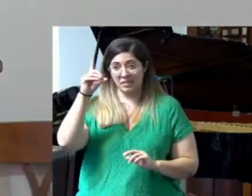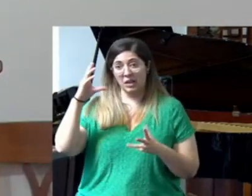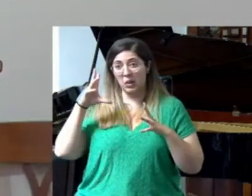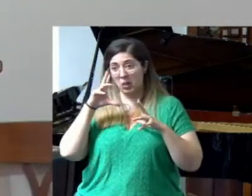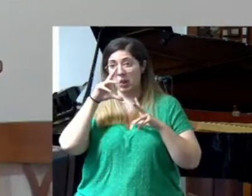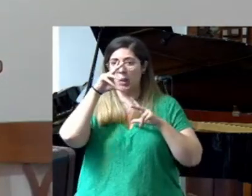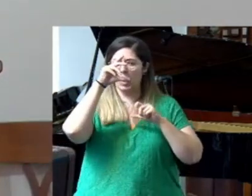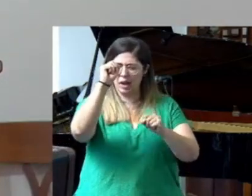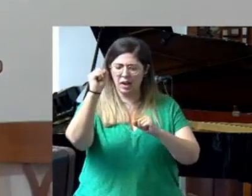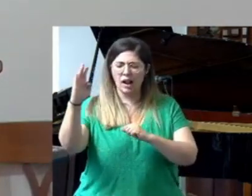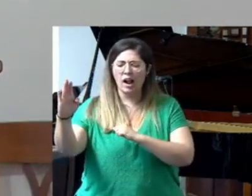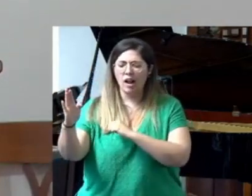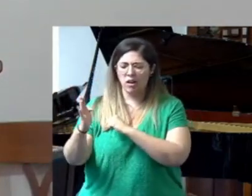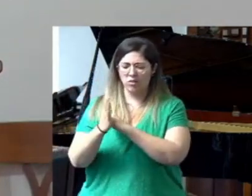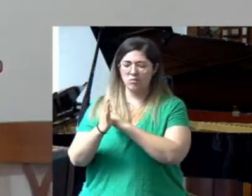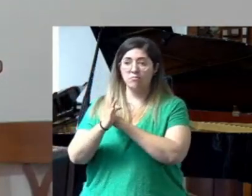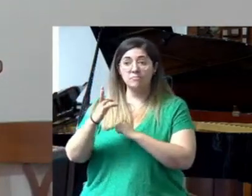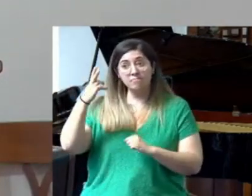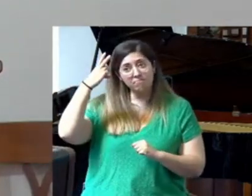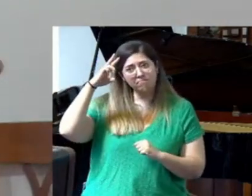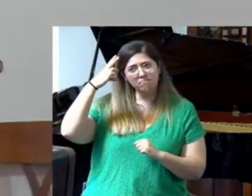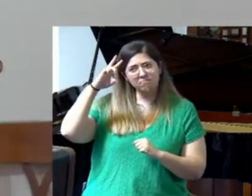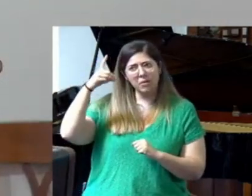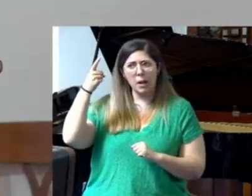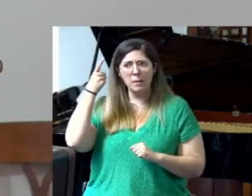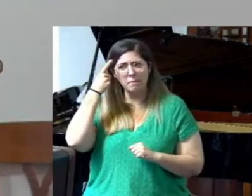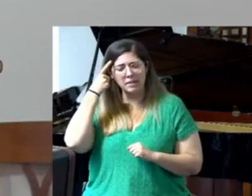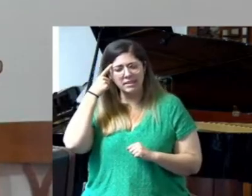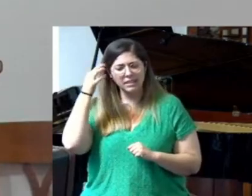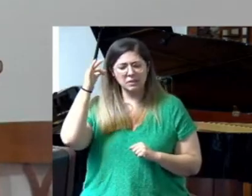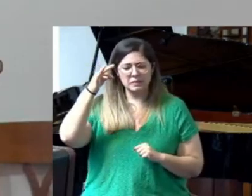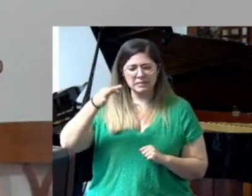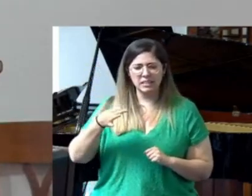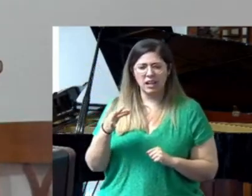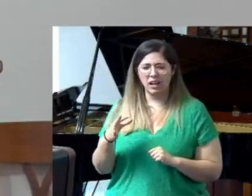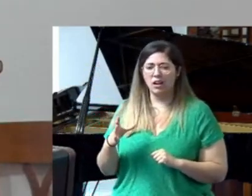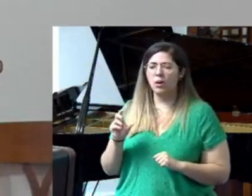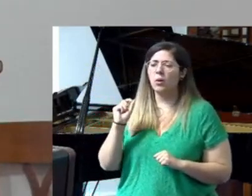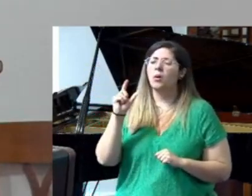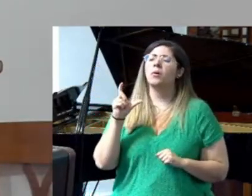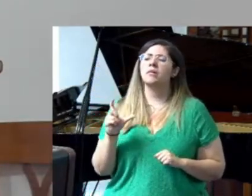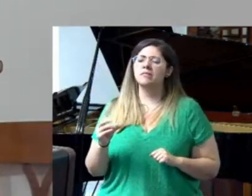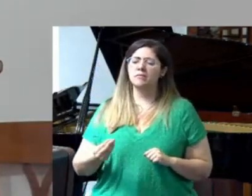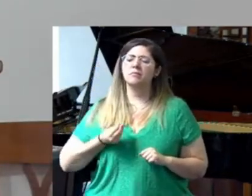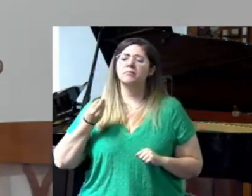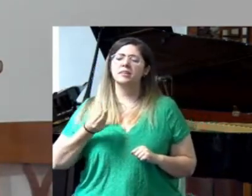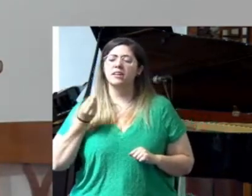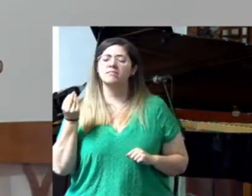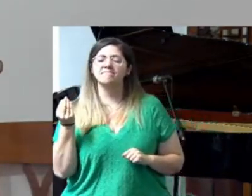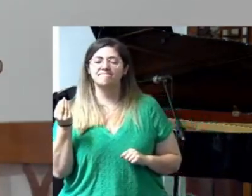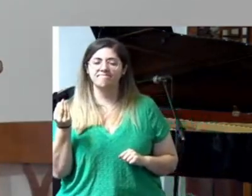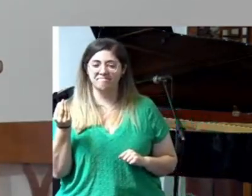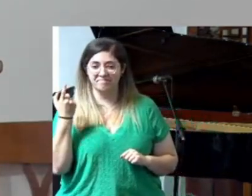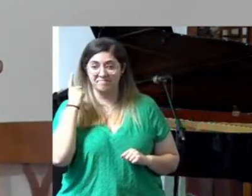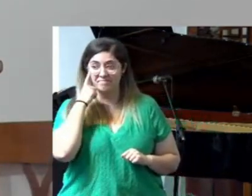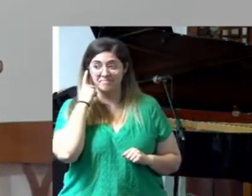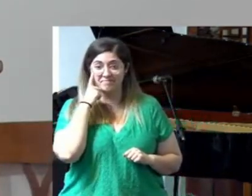ajude. Pensemos e repensemos o que nós estamos fazendo com a nossa